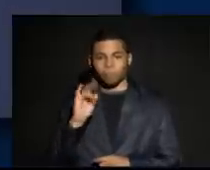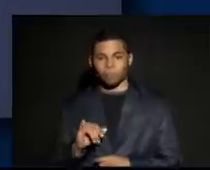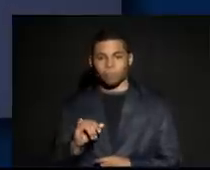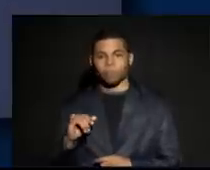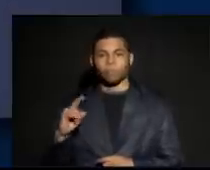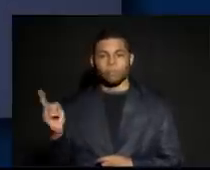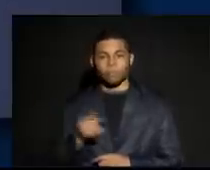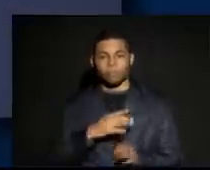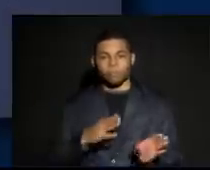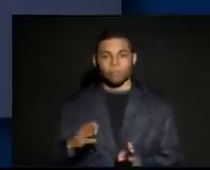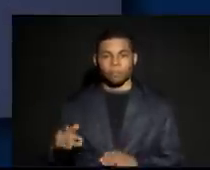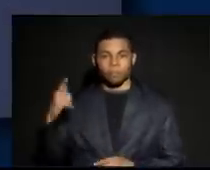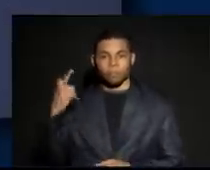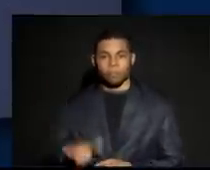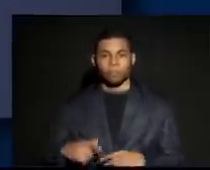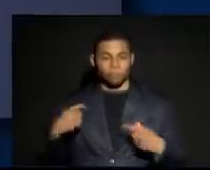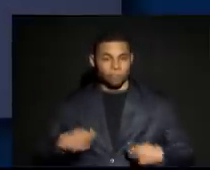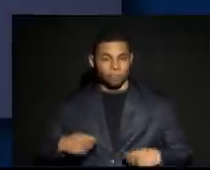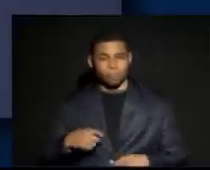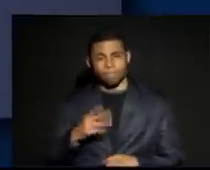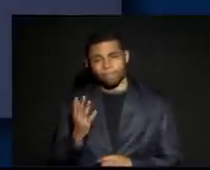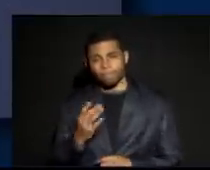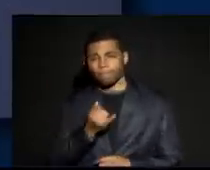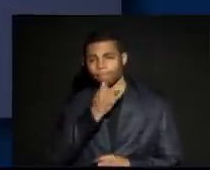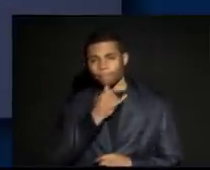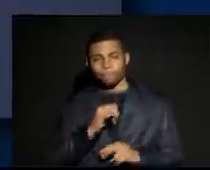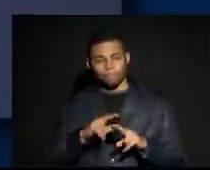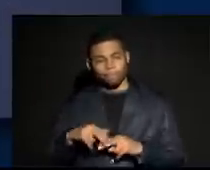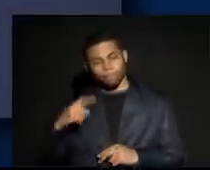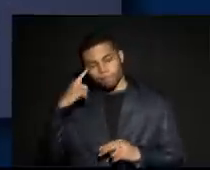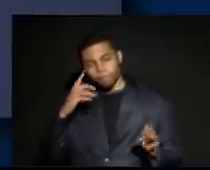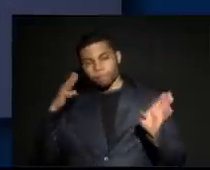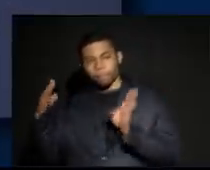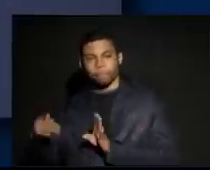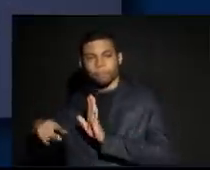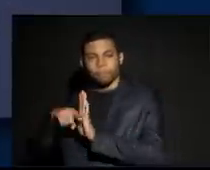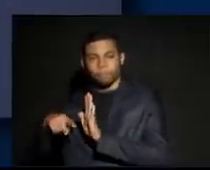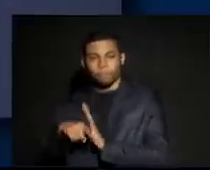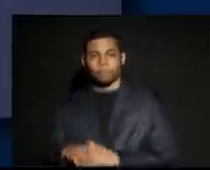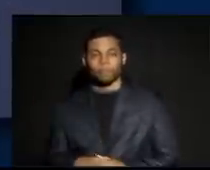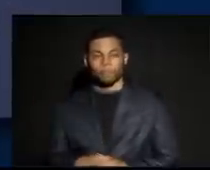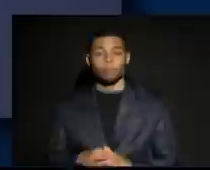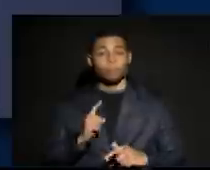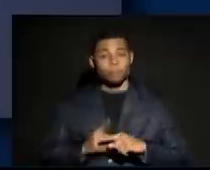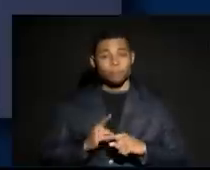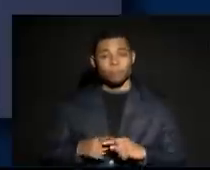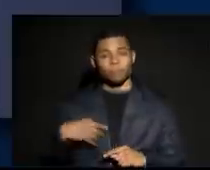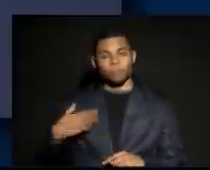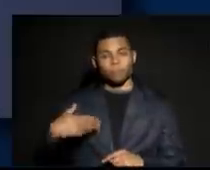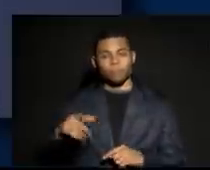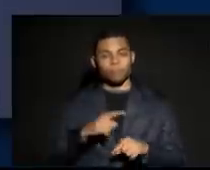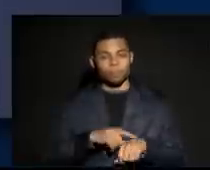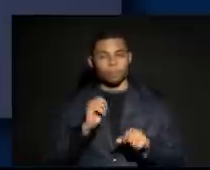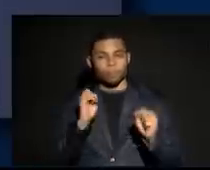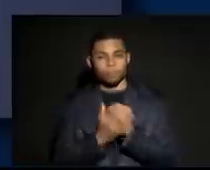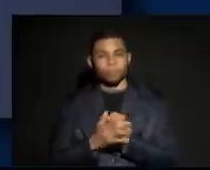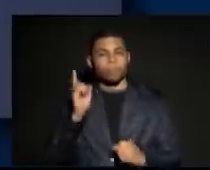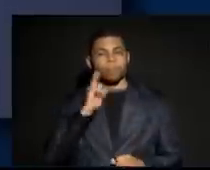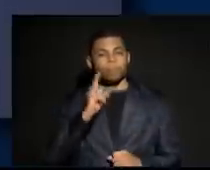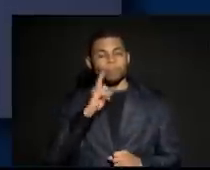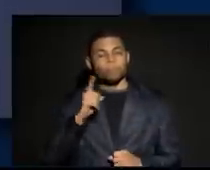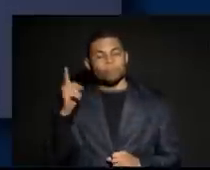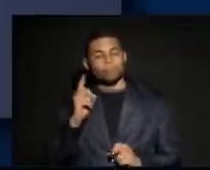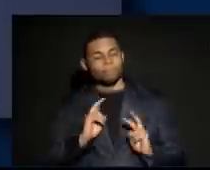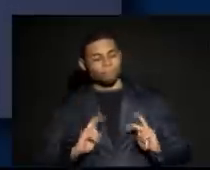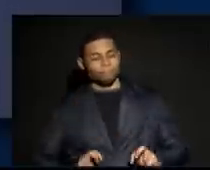uma reorganizada nisso infelizmente para o lado negativo eu acho que de repente durante a pandemia os